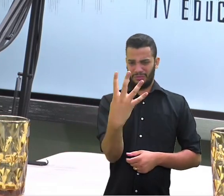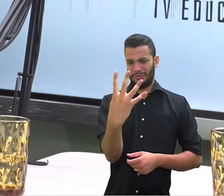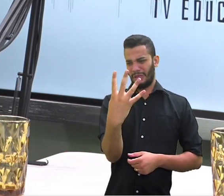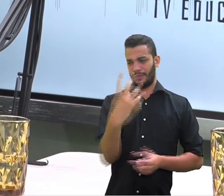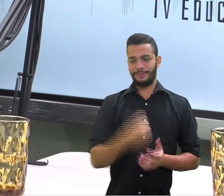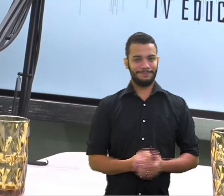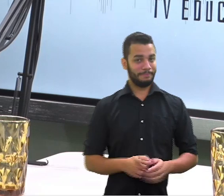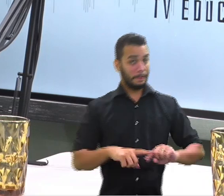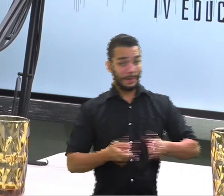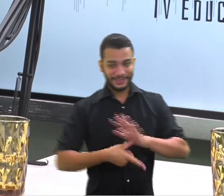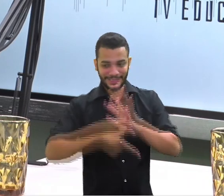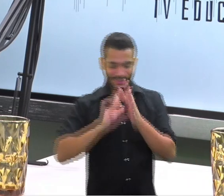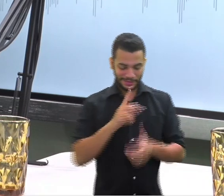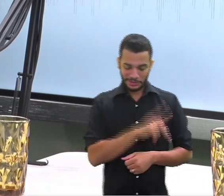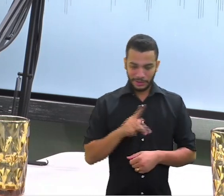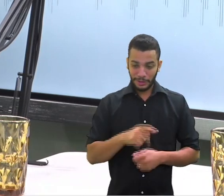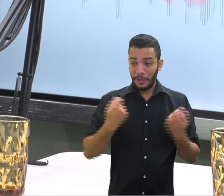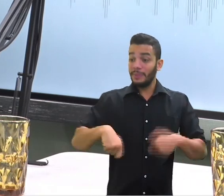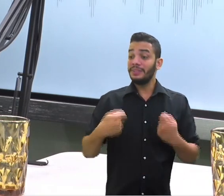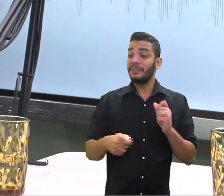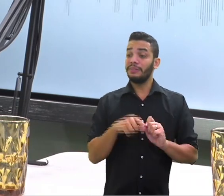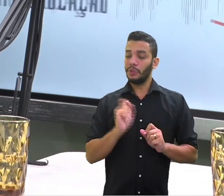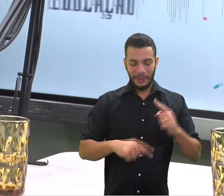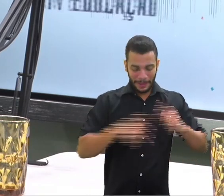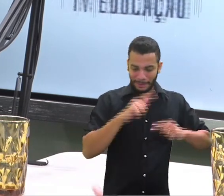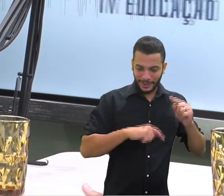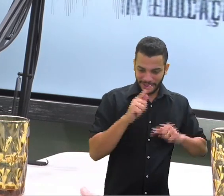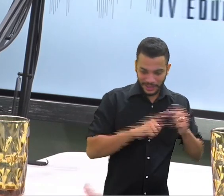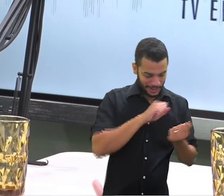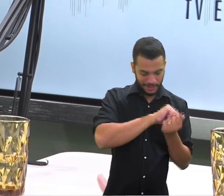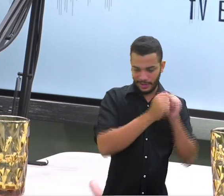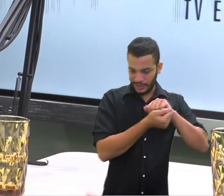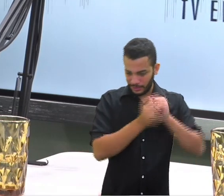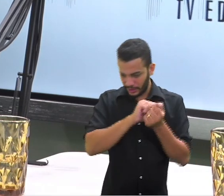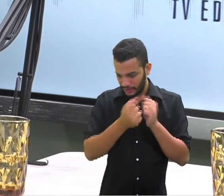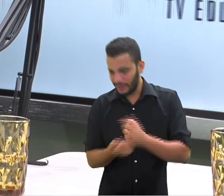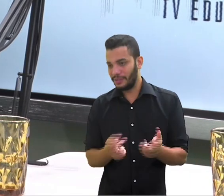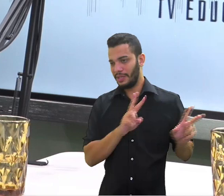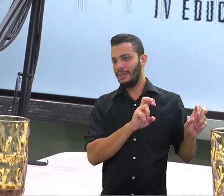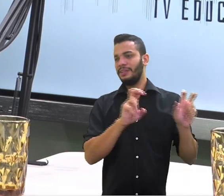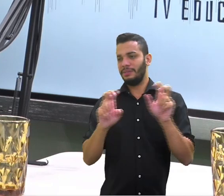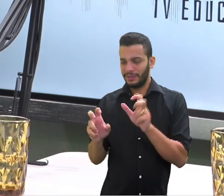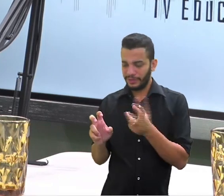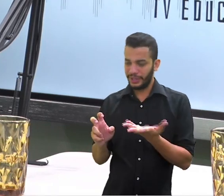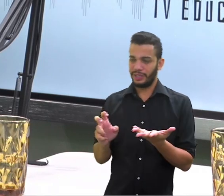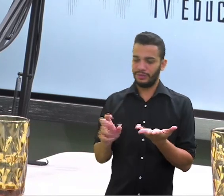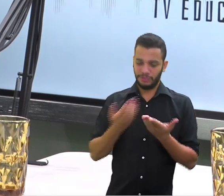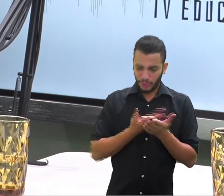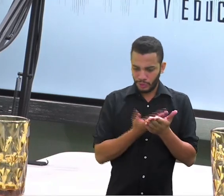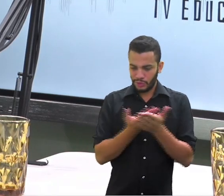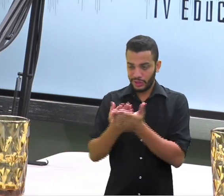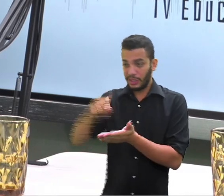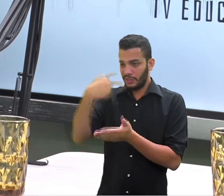desconhecem. Então, essa carga para o funcionário público, em especial da área da educação, é muito grande. A tia da cantina, ela